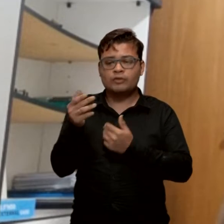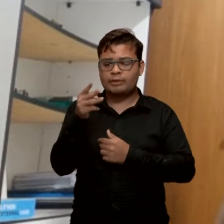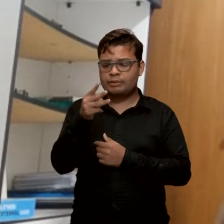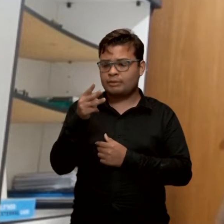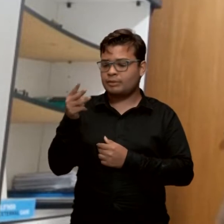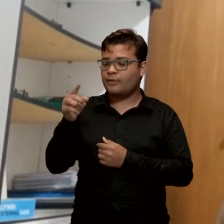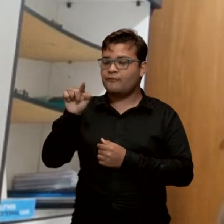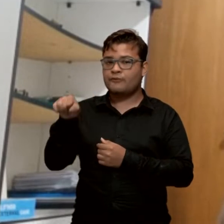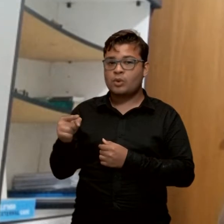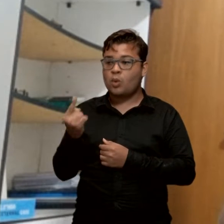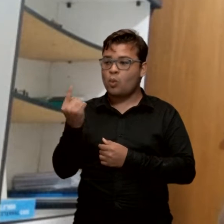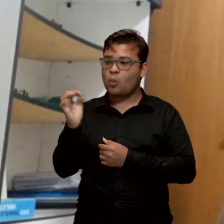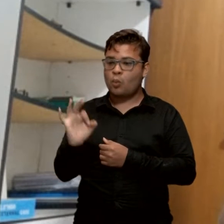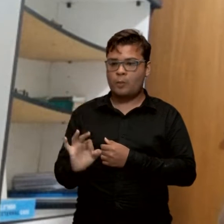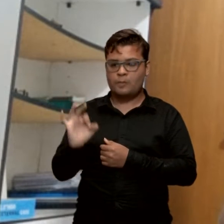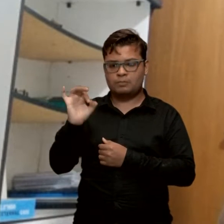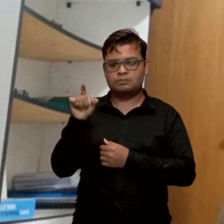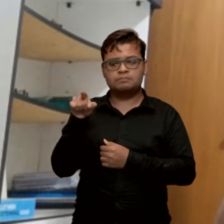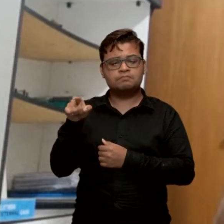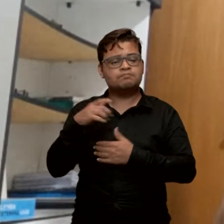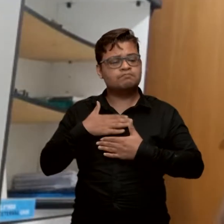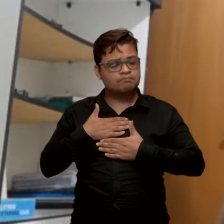33,1% tem a preferência